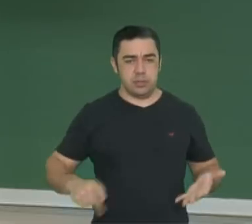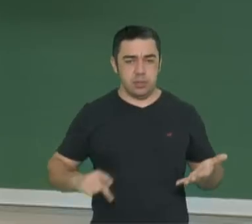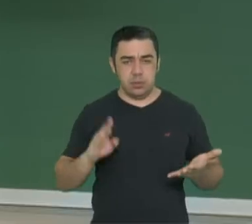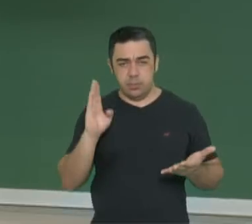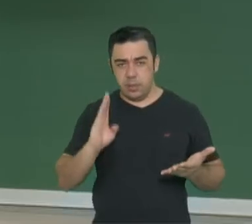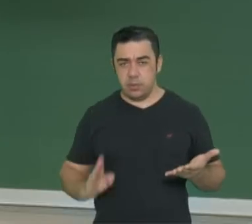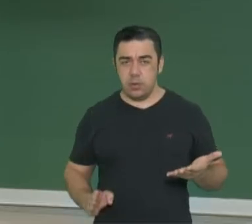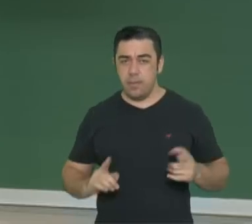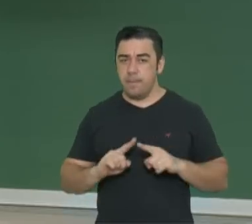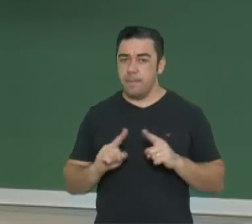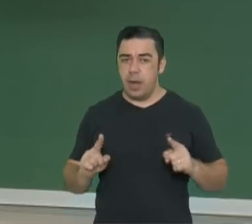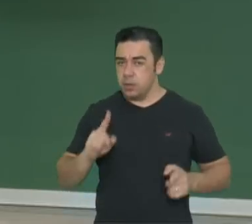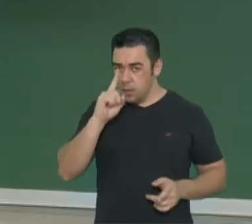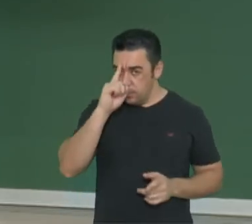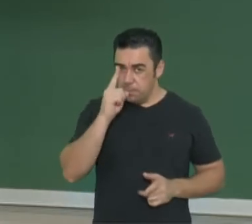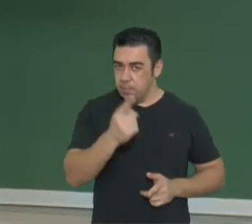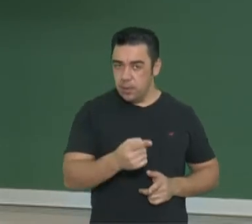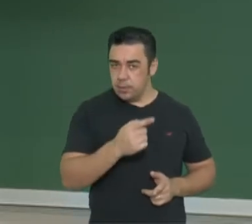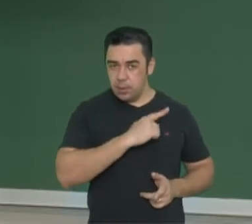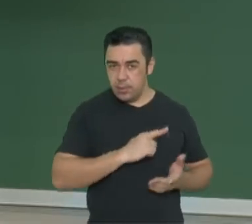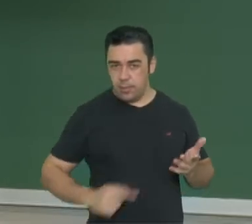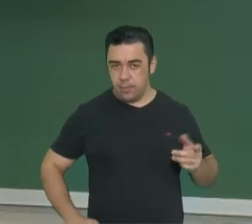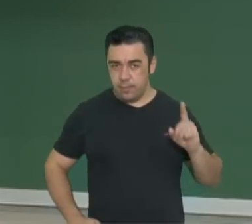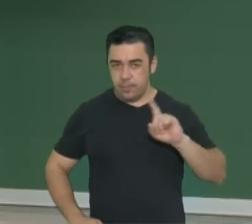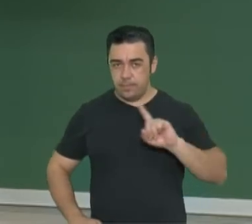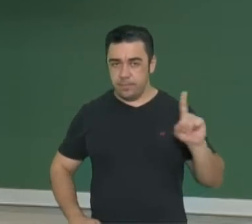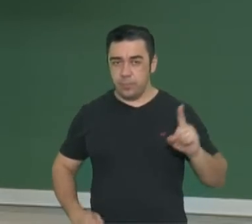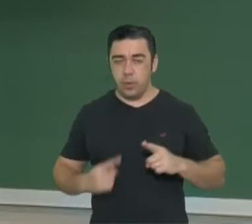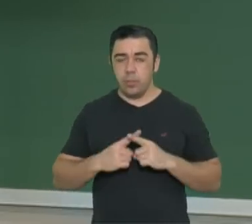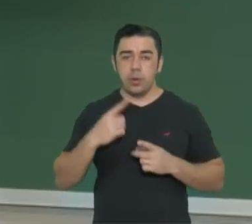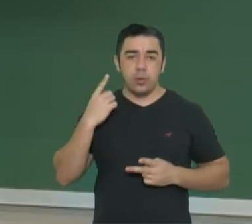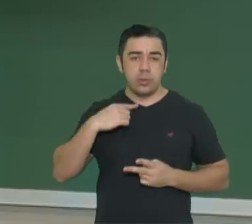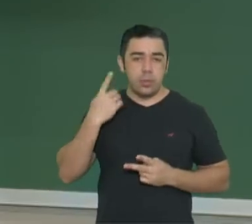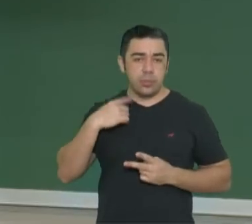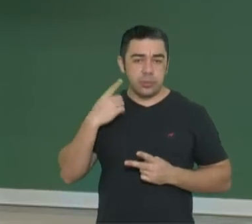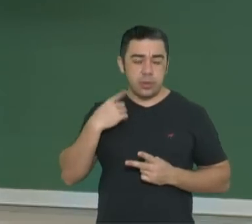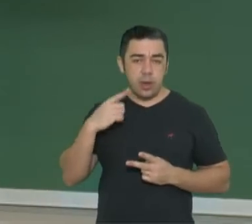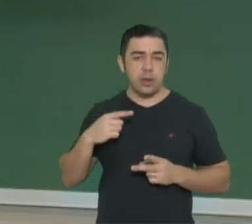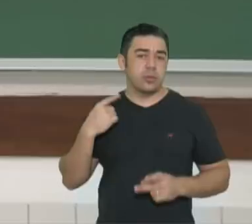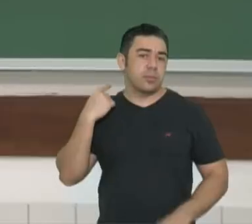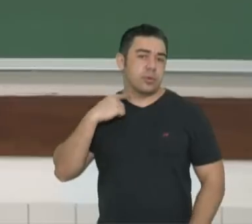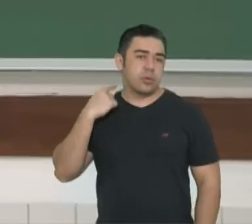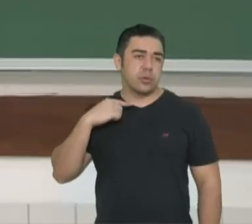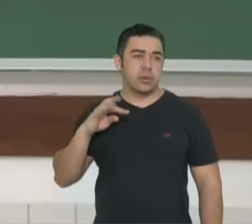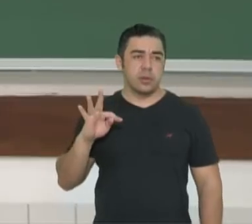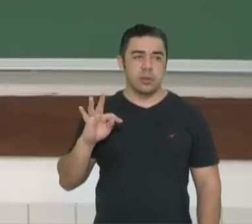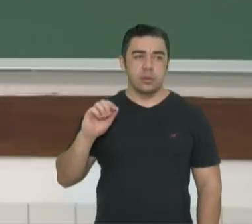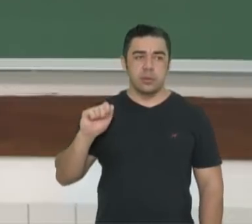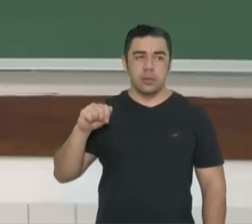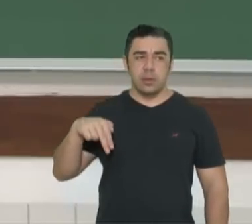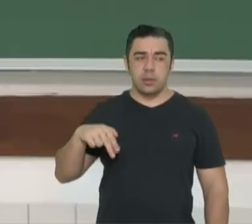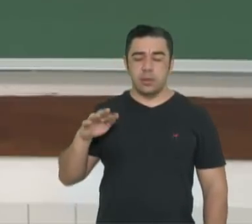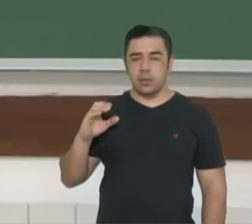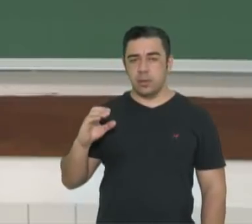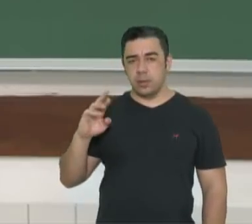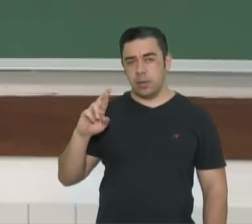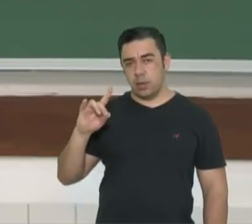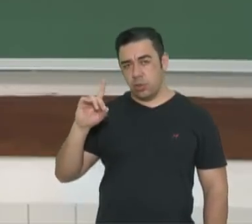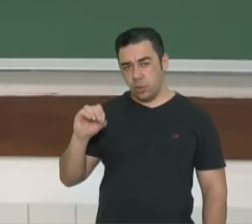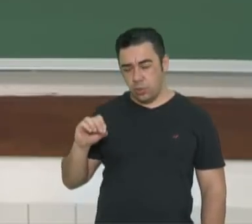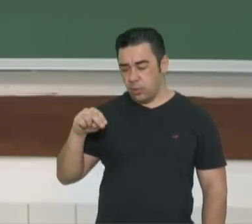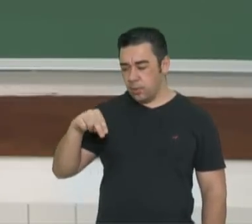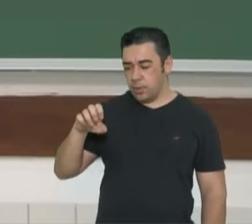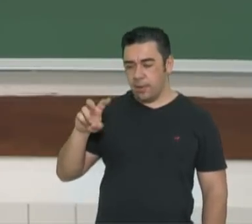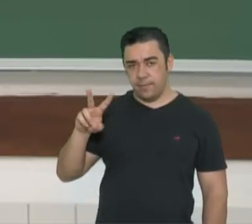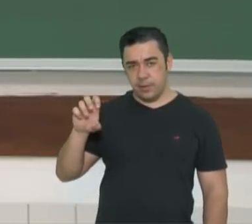não ia mandar no governo. Por quê? O deputado de Minas Gerais, Tancredo Neves, foi escolhido pelo Congresso